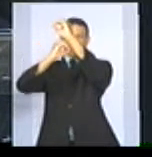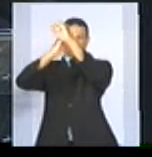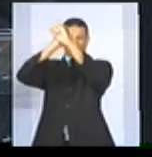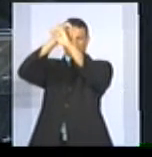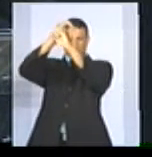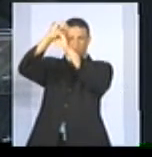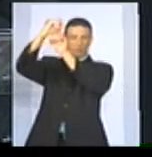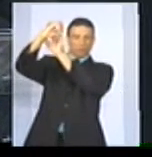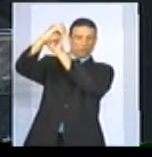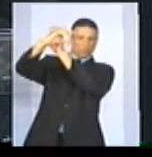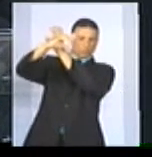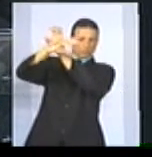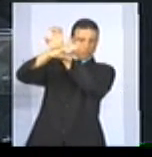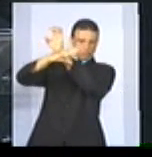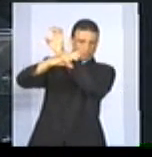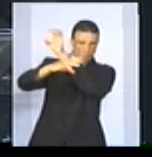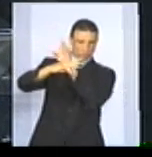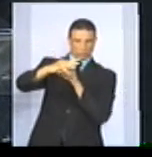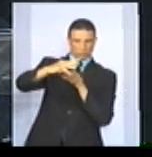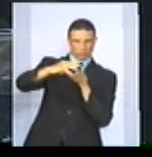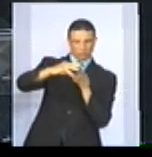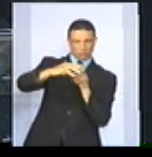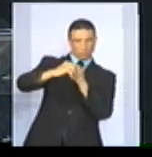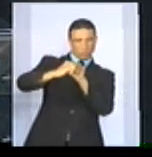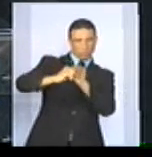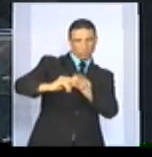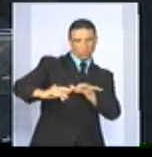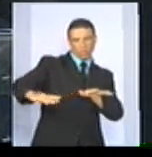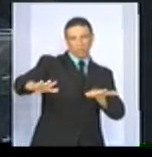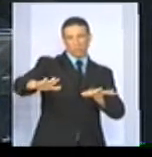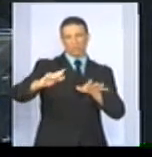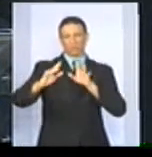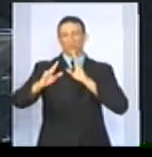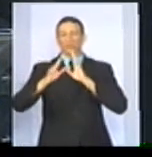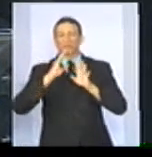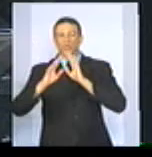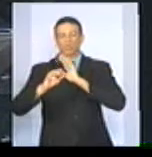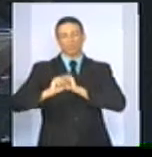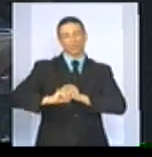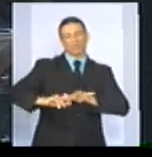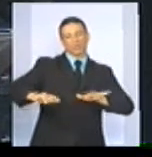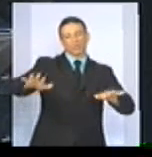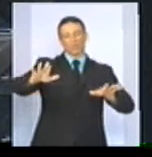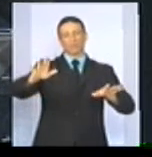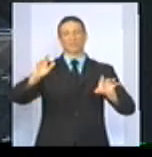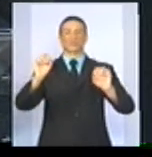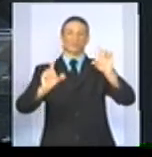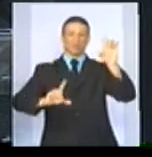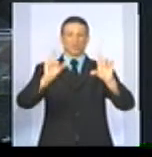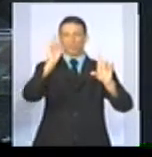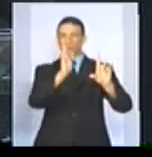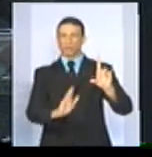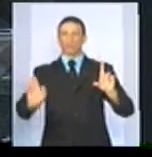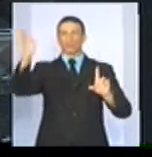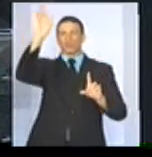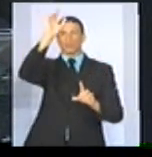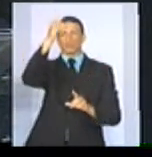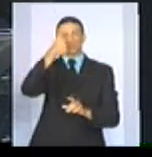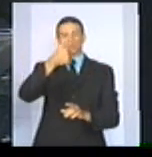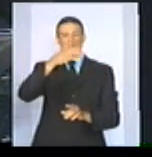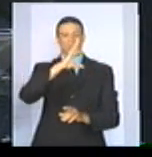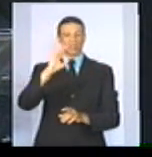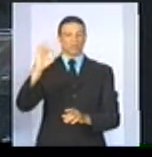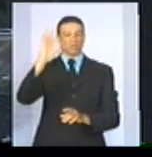satelital, cobre e distribui informação e entretenimento para 100% do território brasileiro, para 100% dos